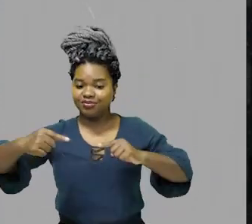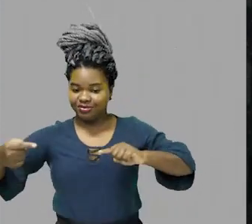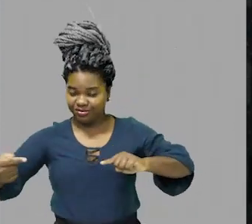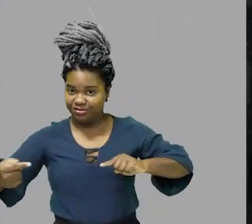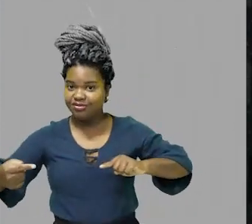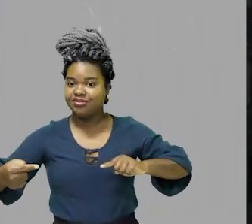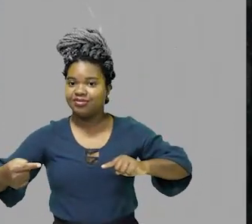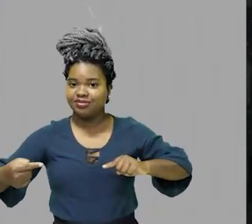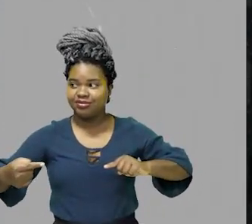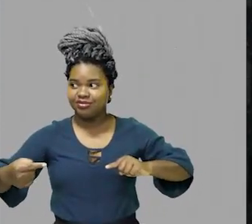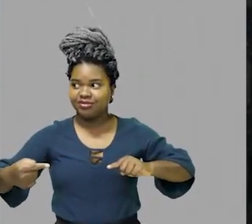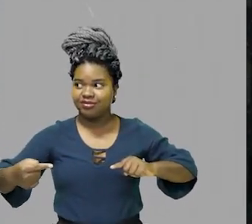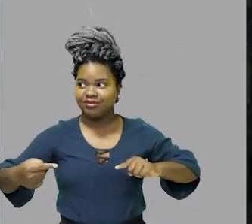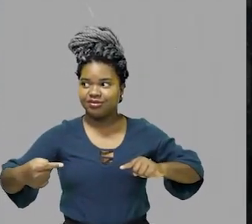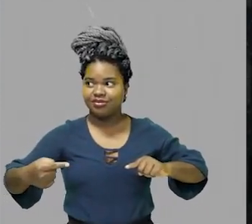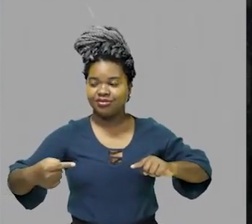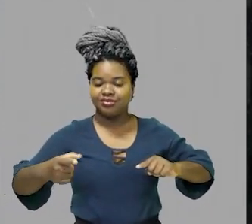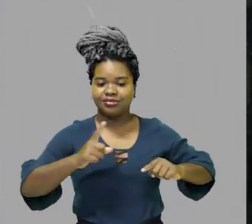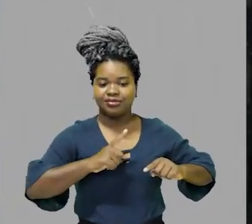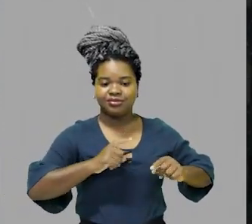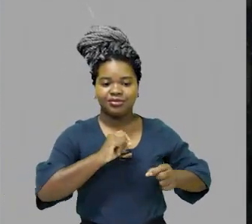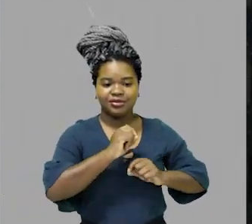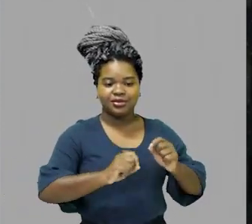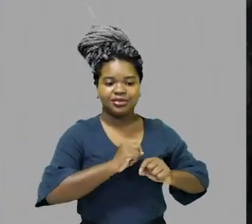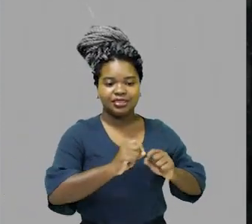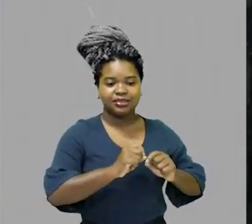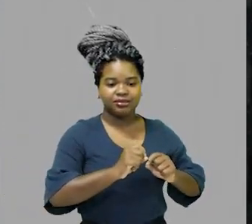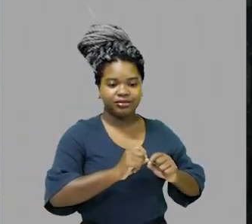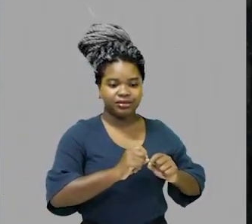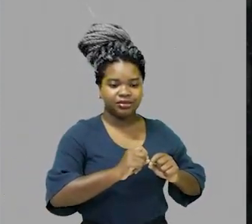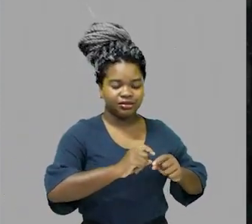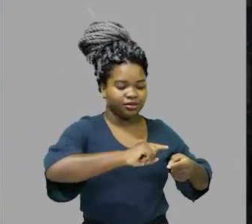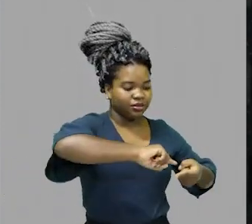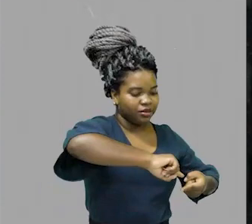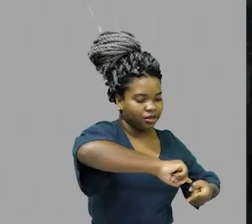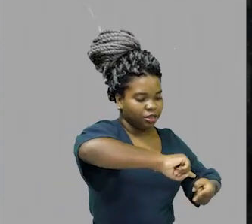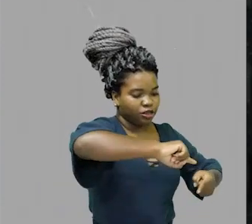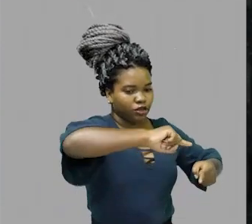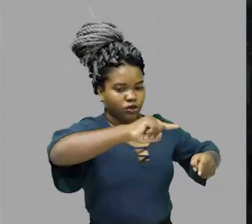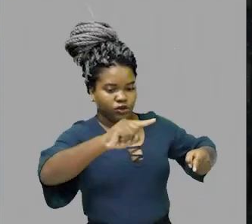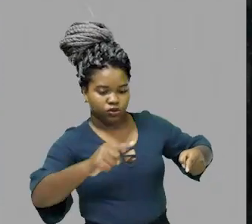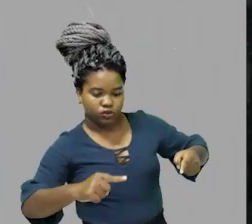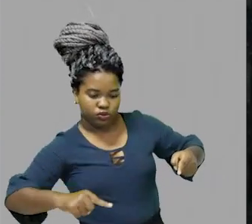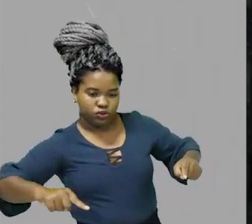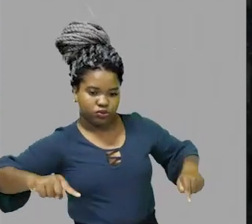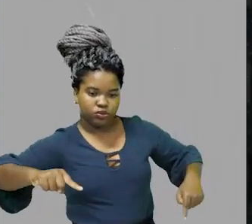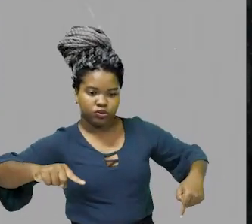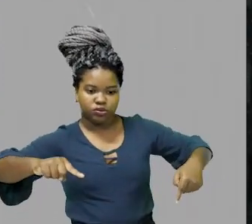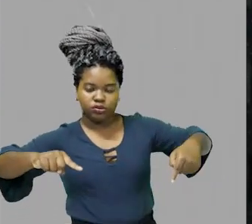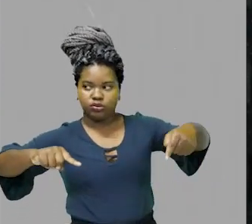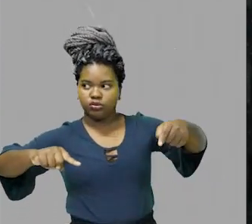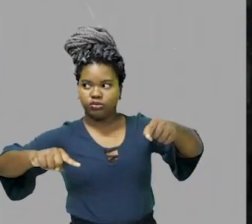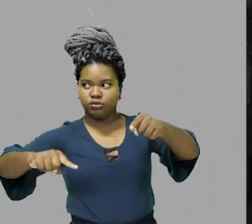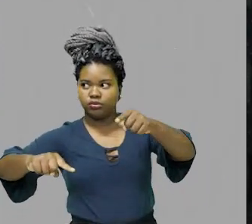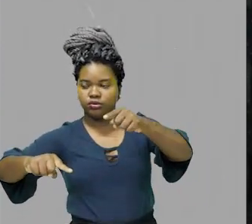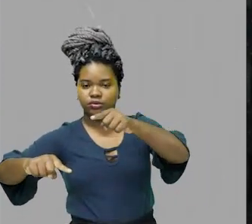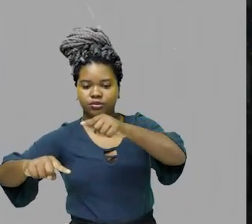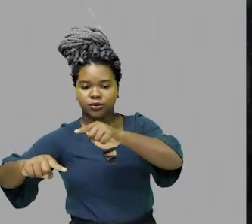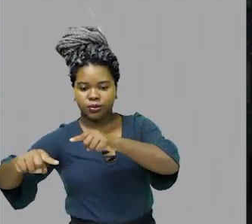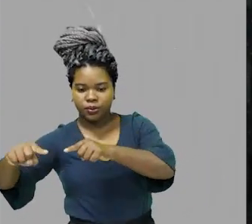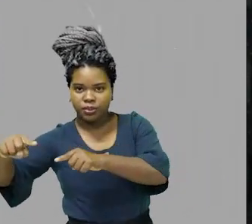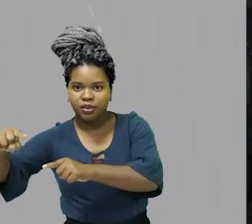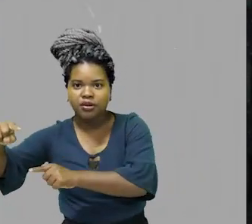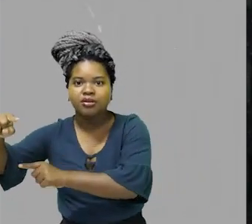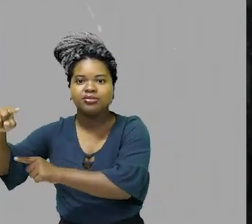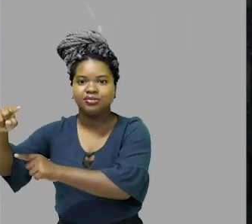polimerase, ela vai abrir a fita de DNA exatamente no trecho onde o gene está